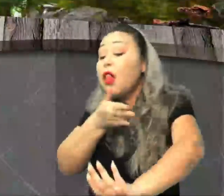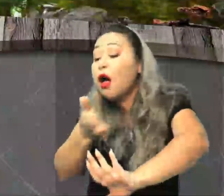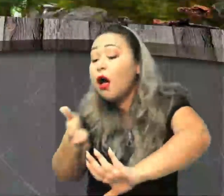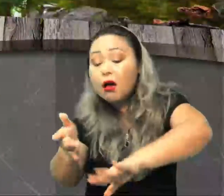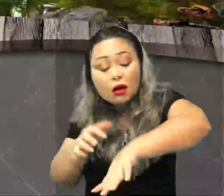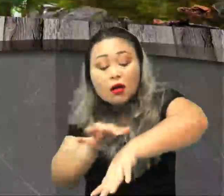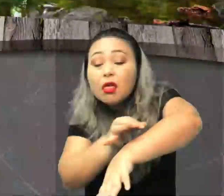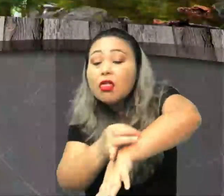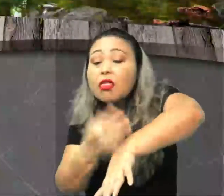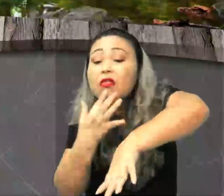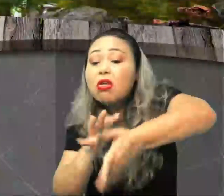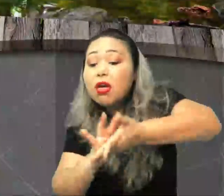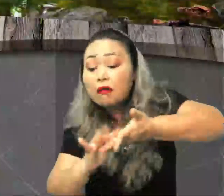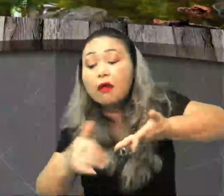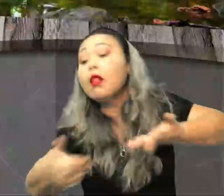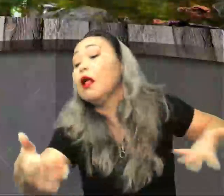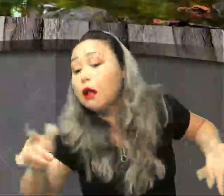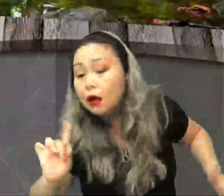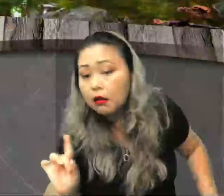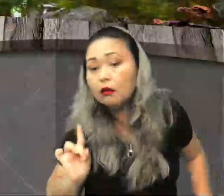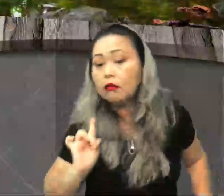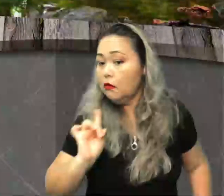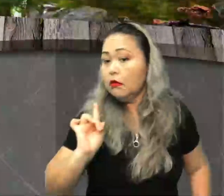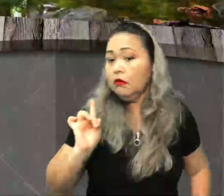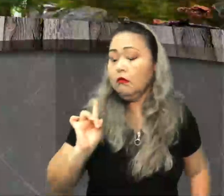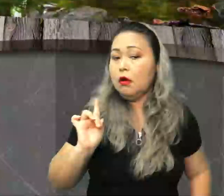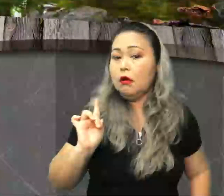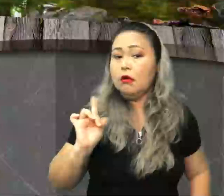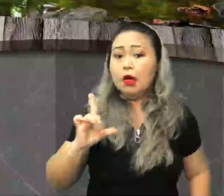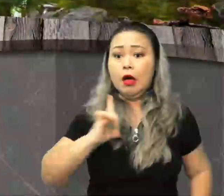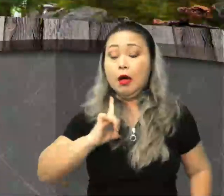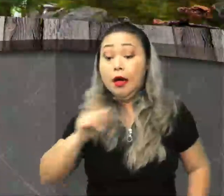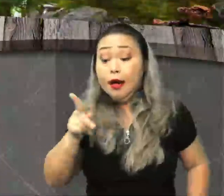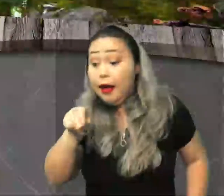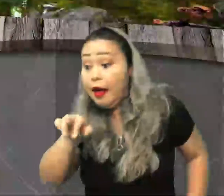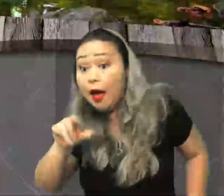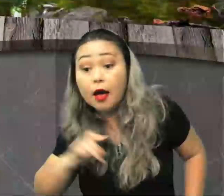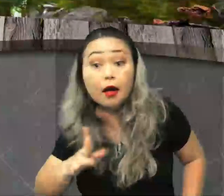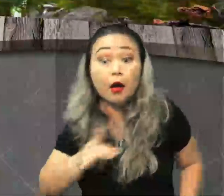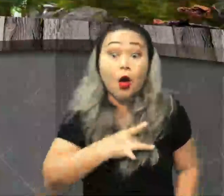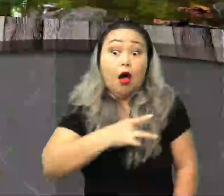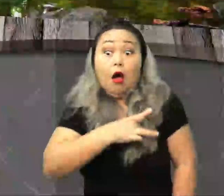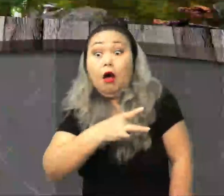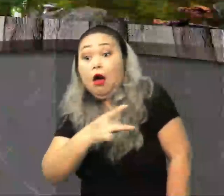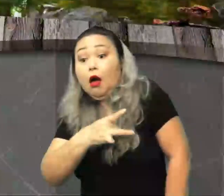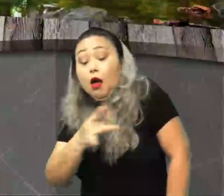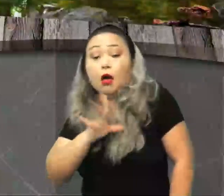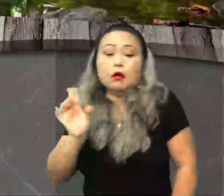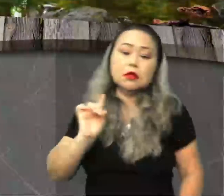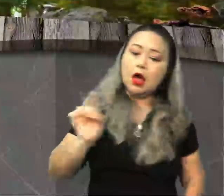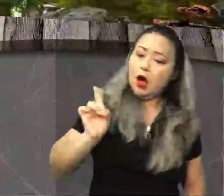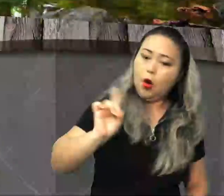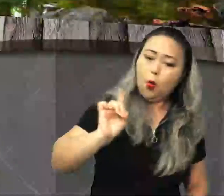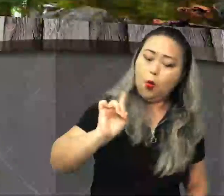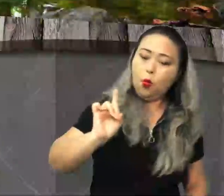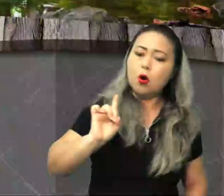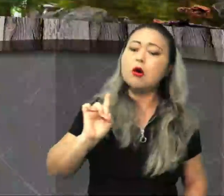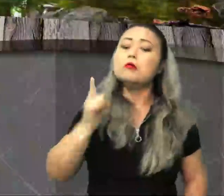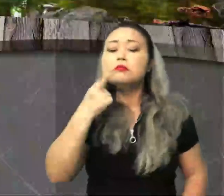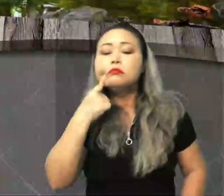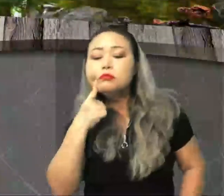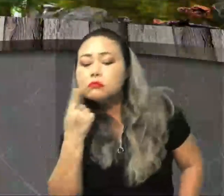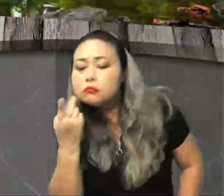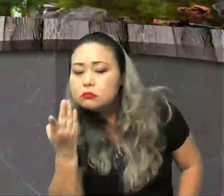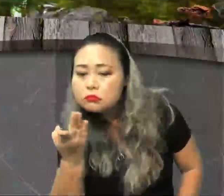andar loucamente, né? Então, mas, né, dizer, tem piranha, toda água tem piranha. Não é assim. Eles vão se